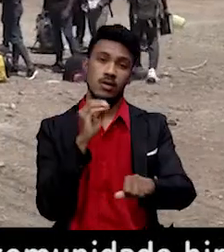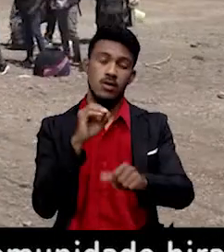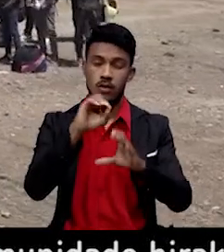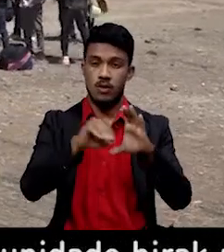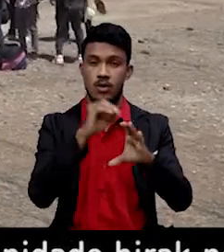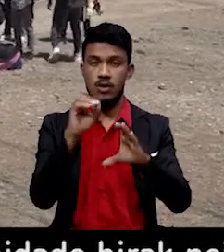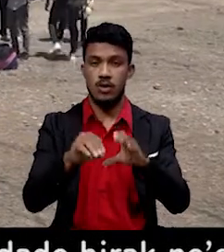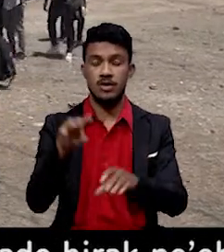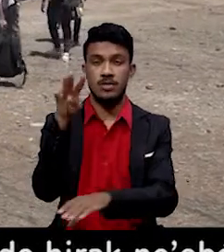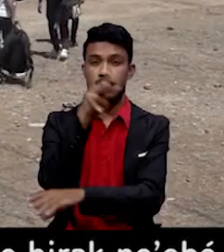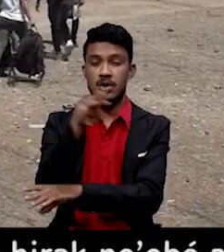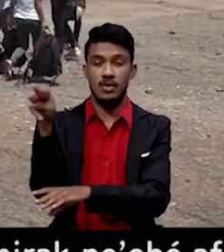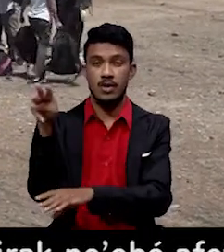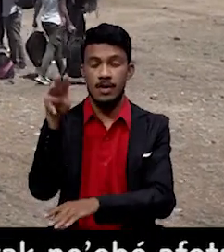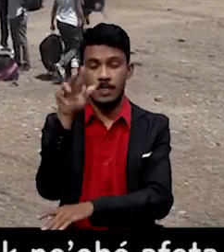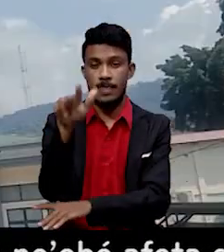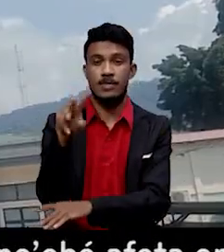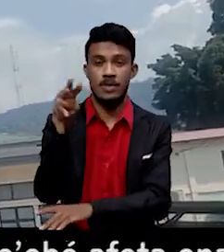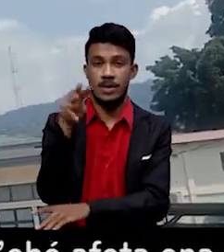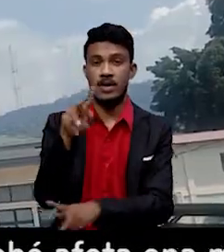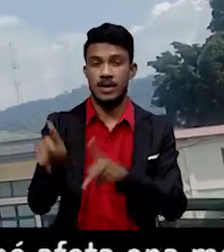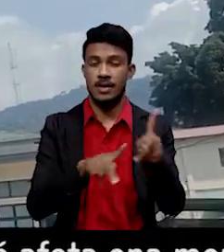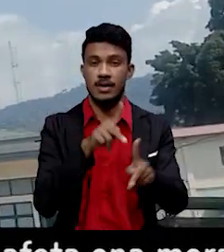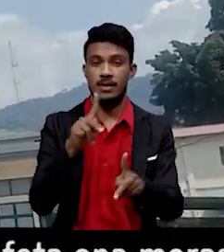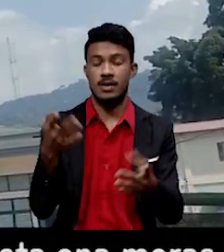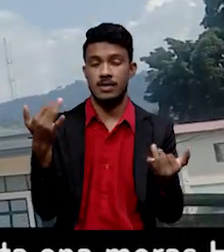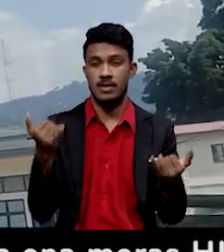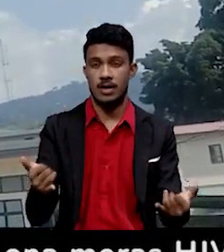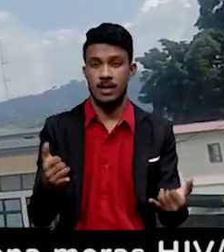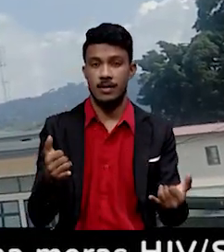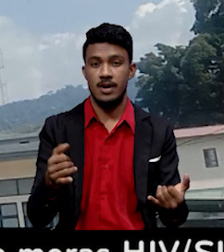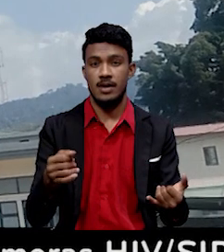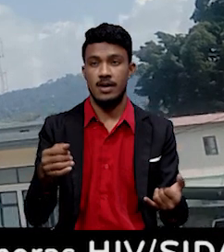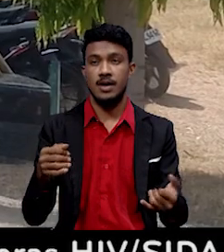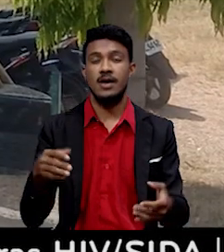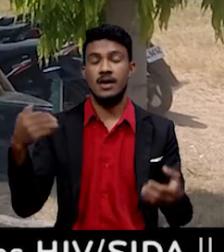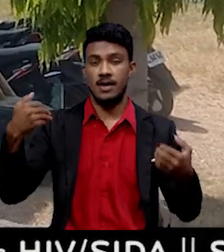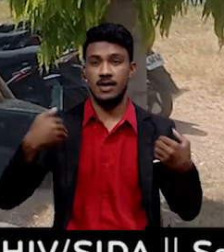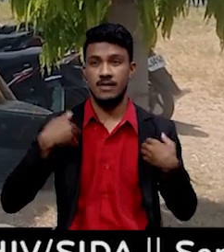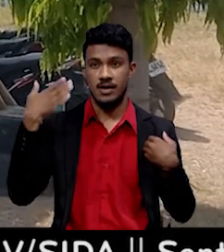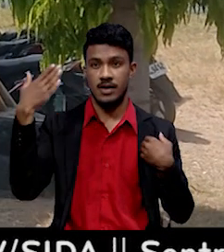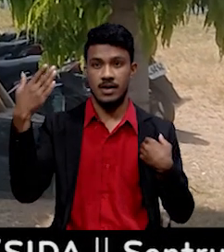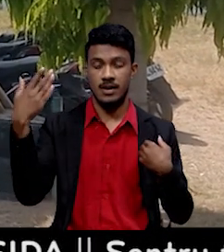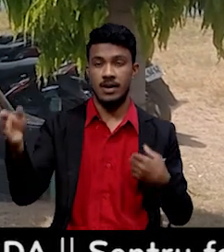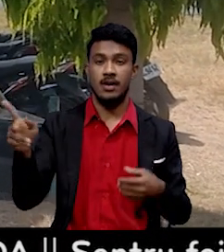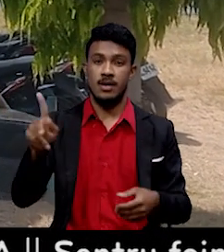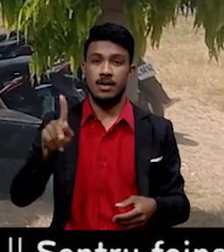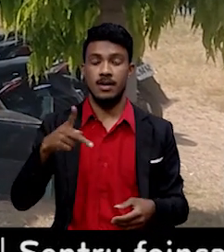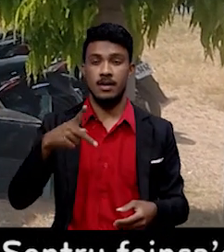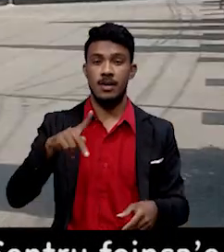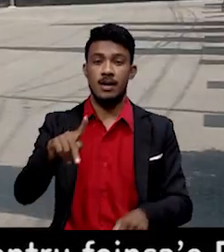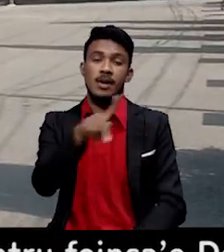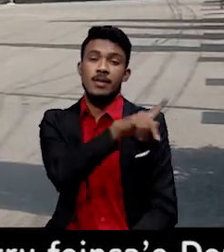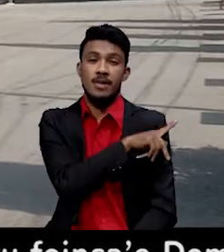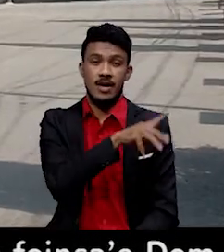Haloqueras, Capturação, ba Cadete Refere, no Dadaun, Cadete Ne, e a ela quarteira unidade de polícia militar onde submete